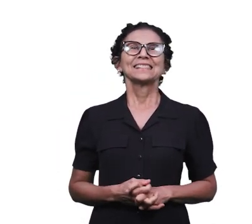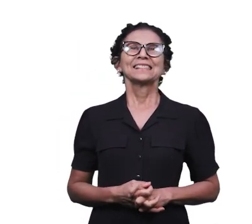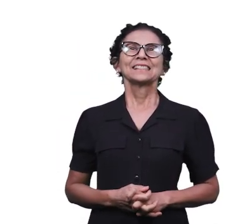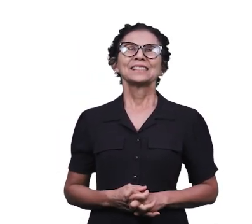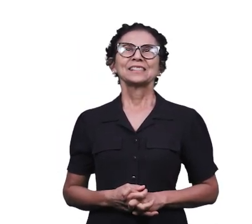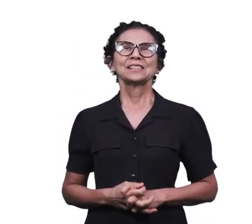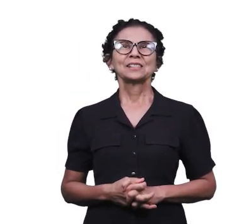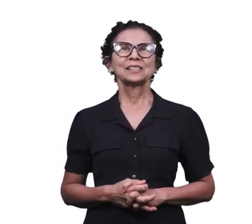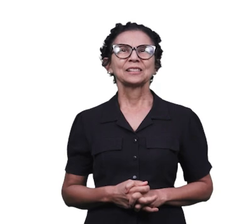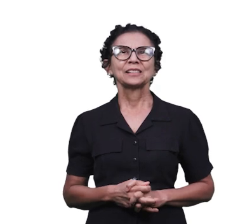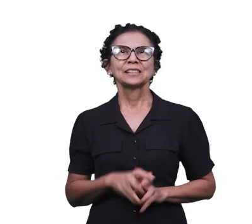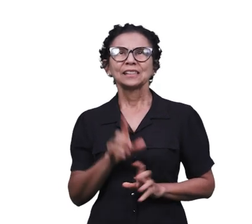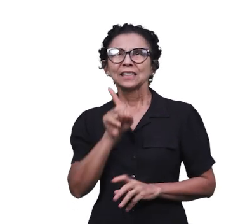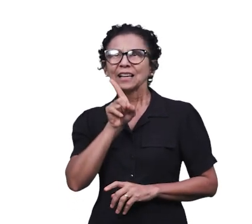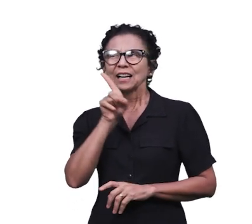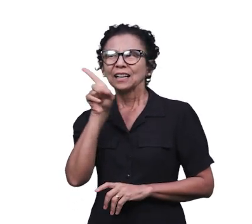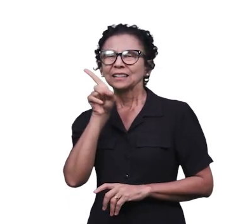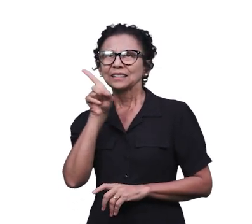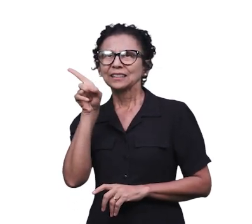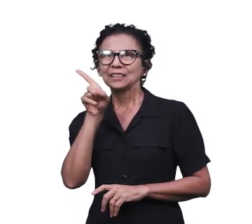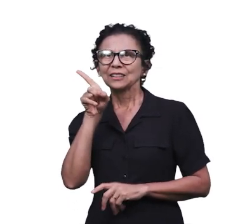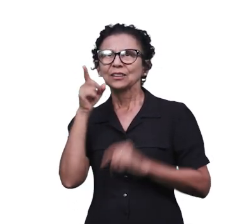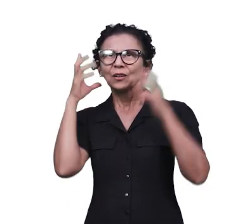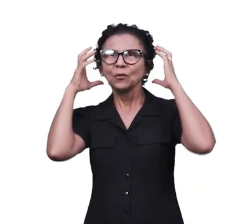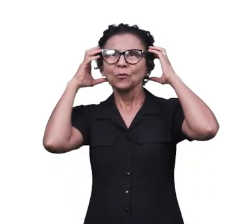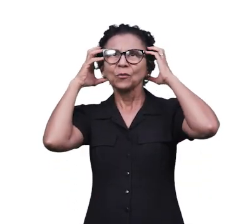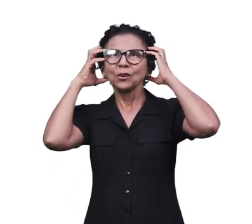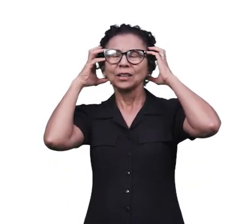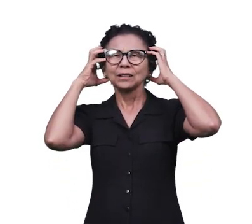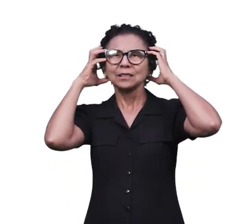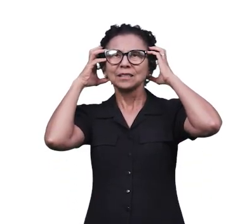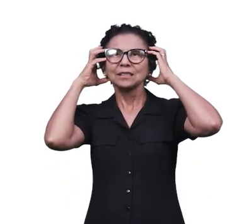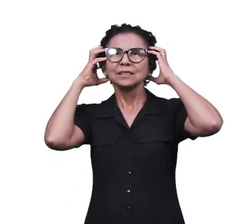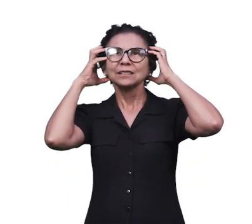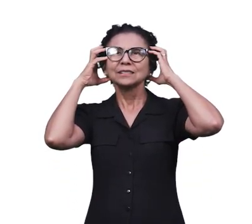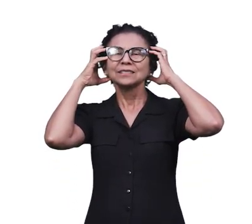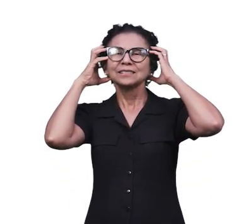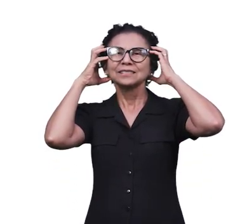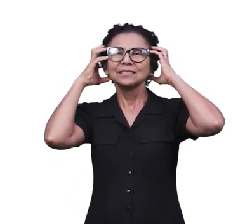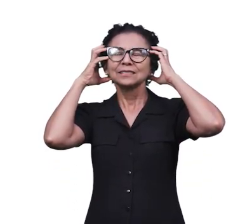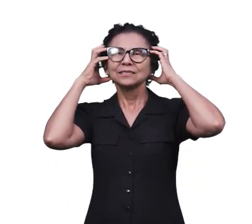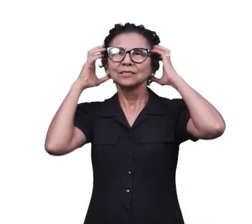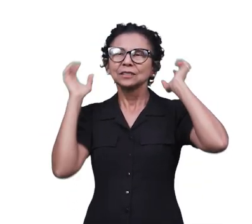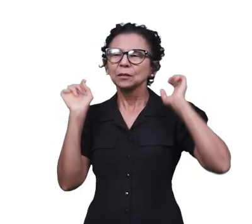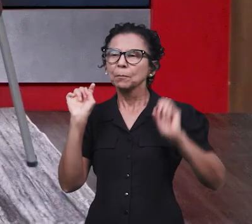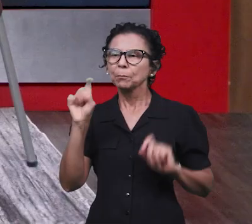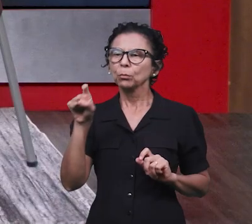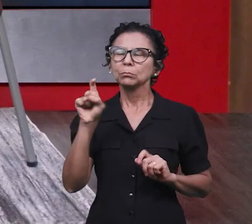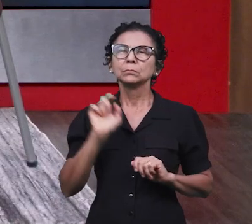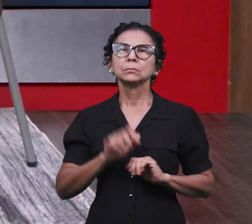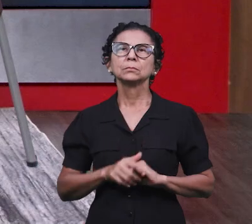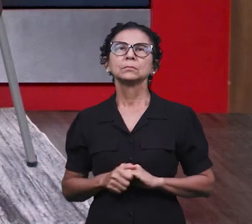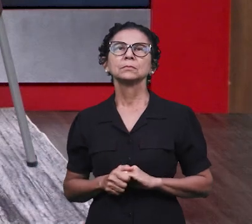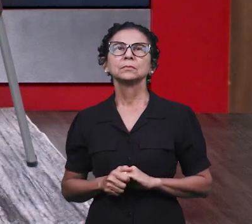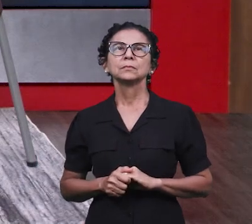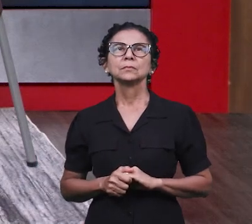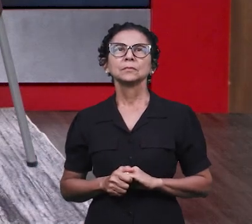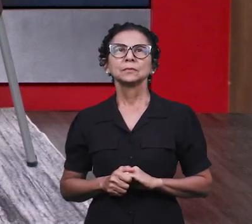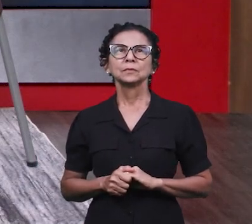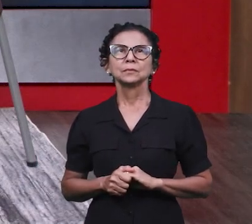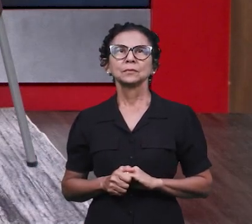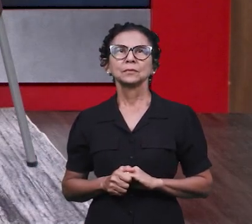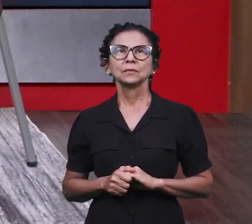ícone, Pastor Wallace, que aparece ali, apontado pela seta vermelha, e ali vai ser dado início a um processo. Você